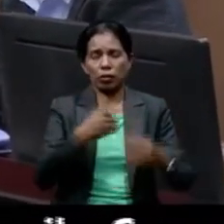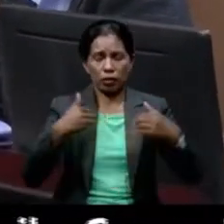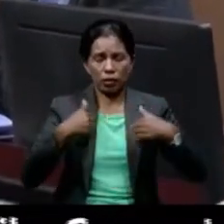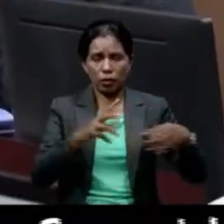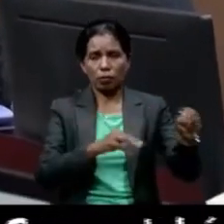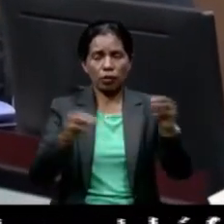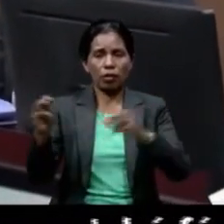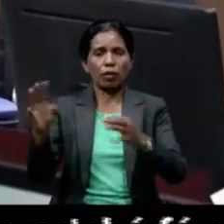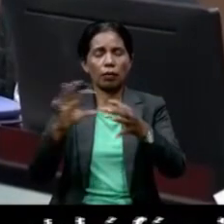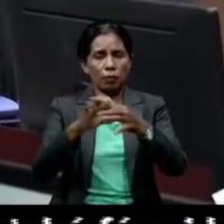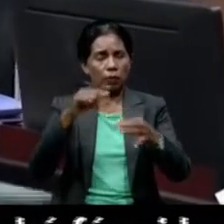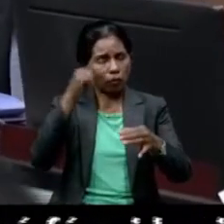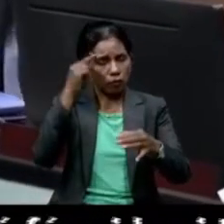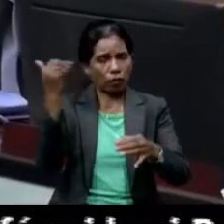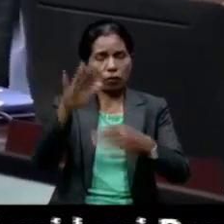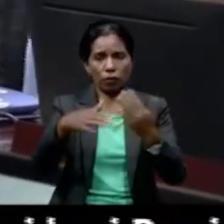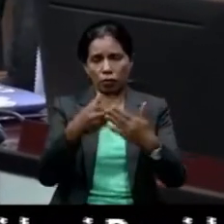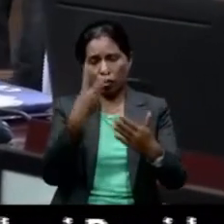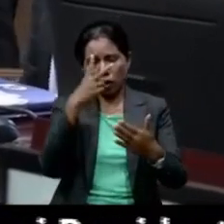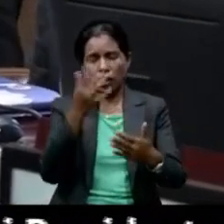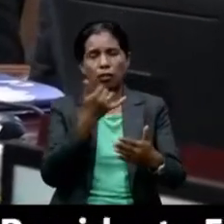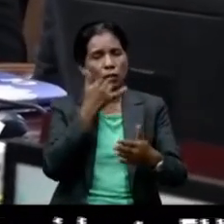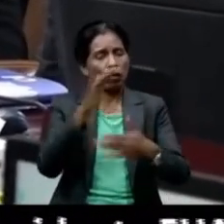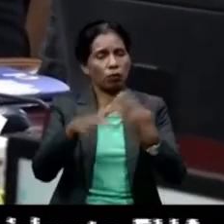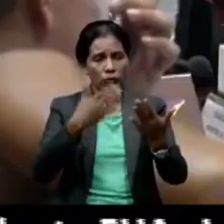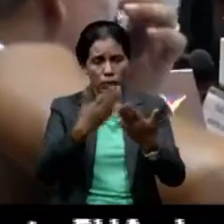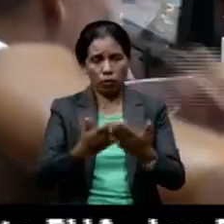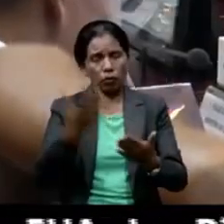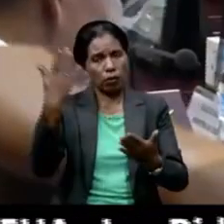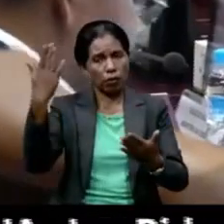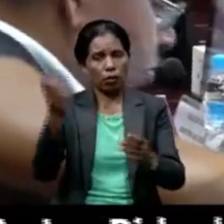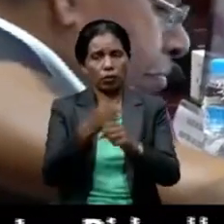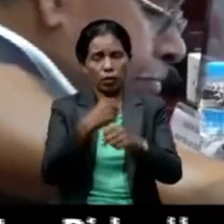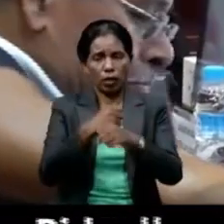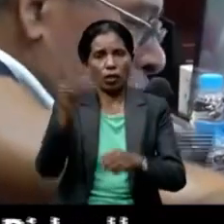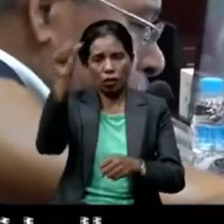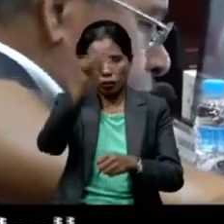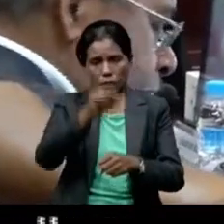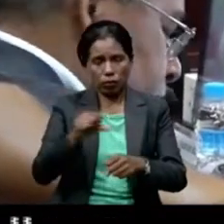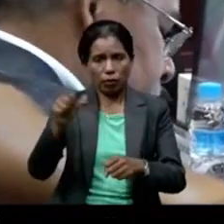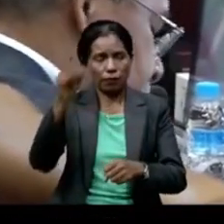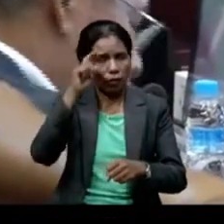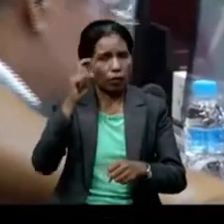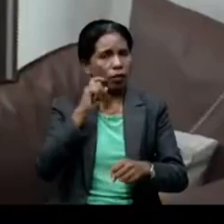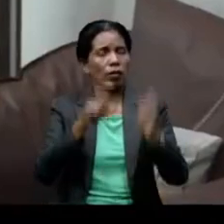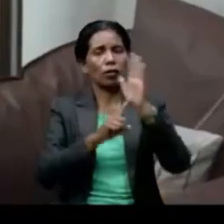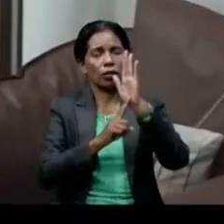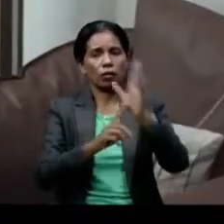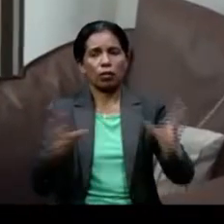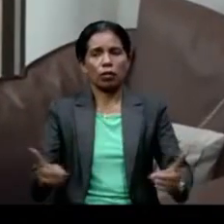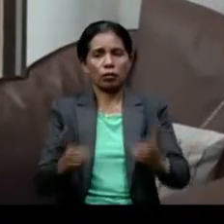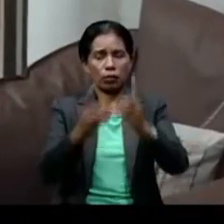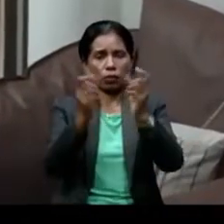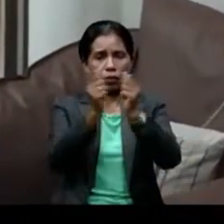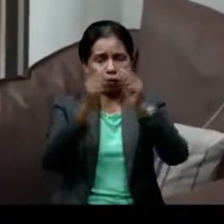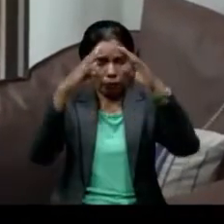ba membro governo sira tamba seihare irregularidade hotu nebe maka acontece ona hodi halo auditoria. Sanana hato asuntu ne hafoi na soru malu ho